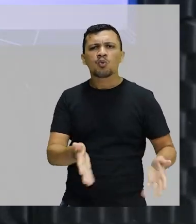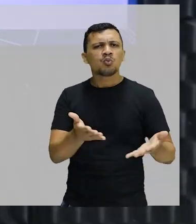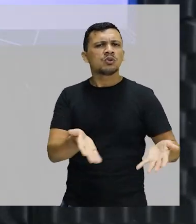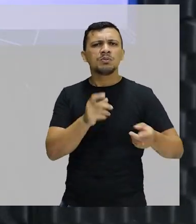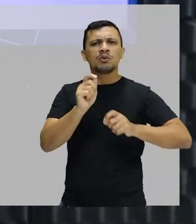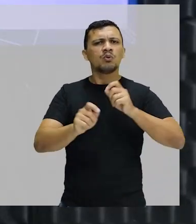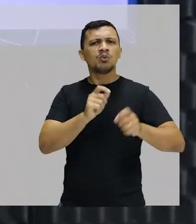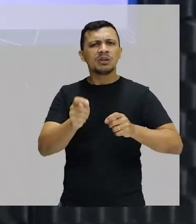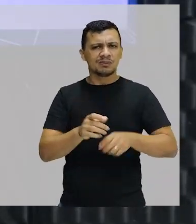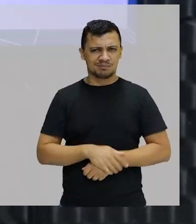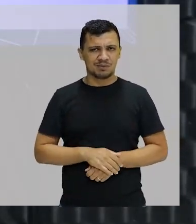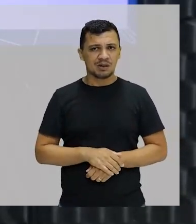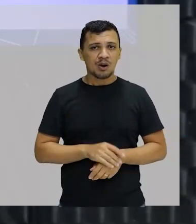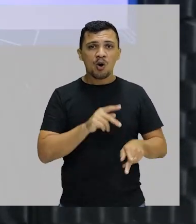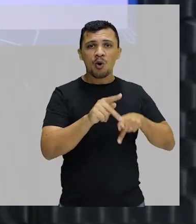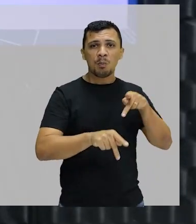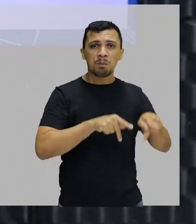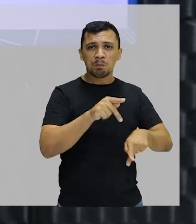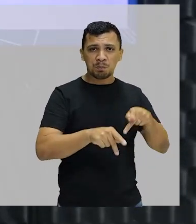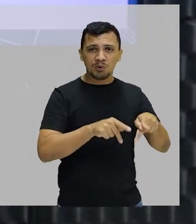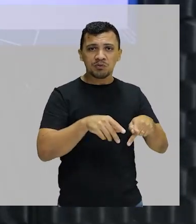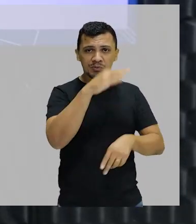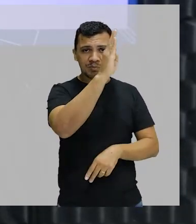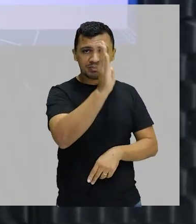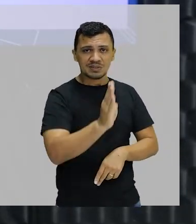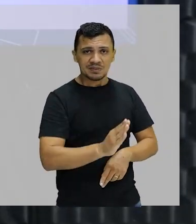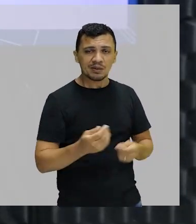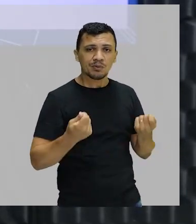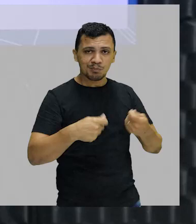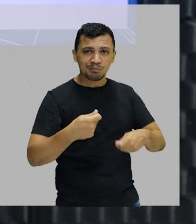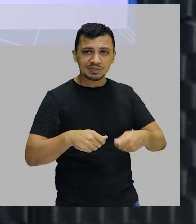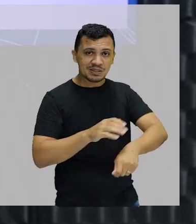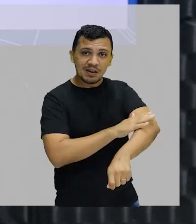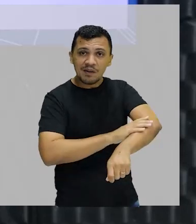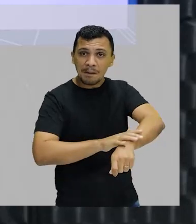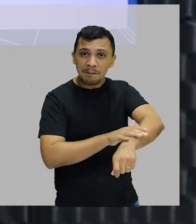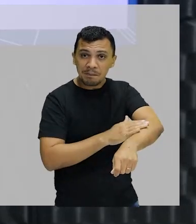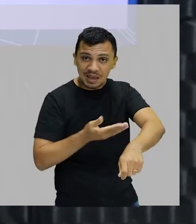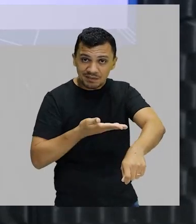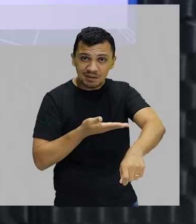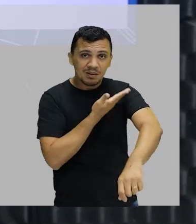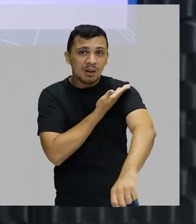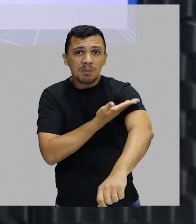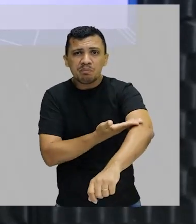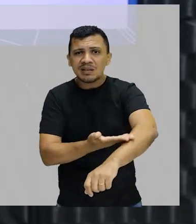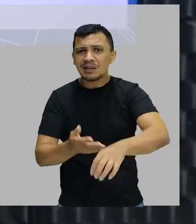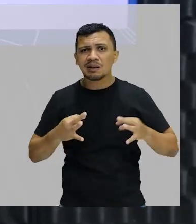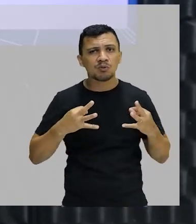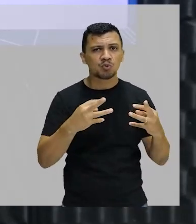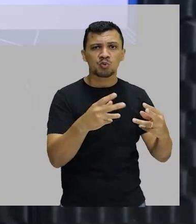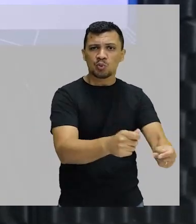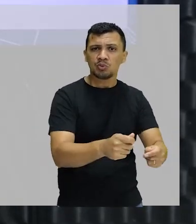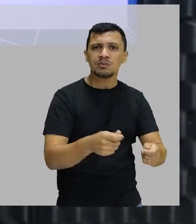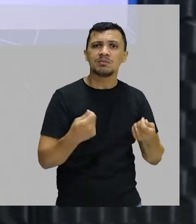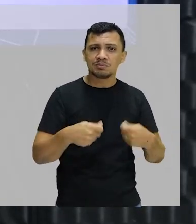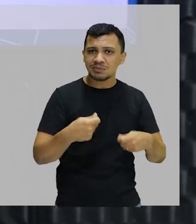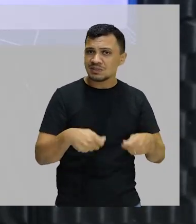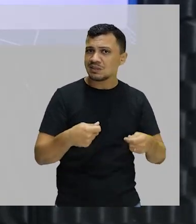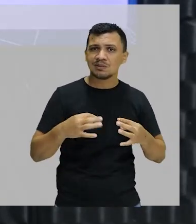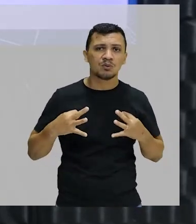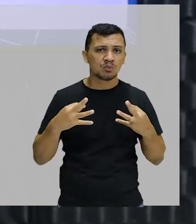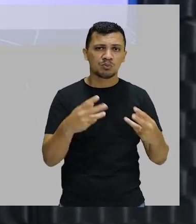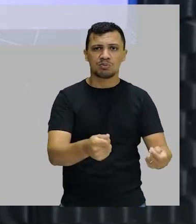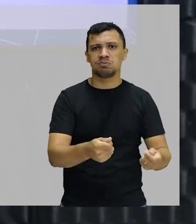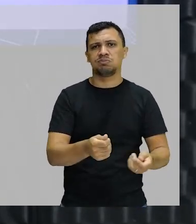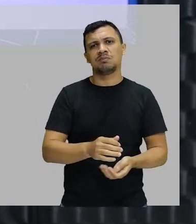deveria embranquecer. Defendeu-se isso no Brasil de maneira institucional, de maneira oficial. Era necessário um embranquecimento da raça do